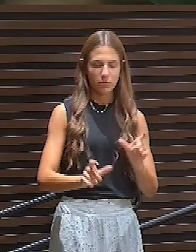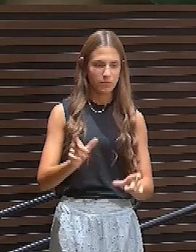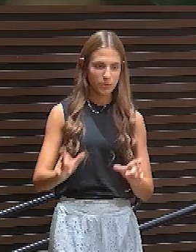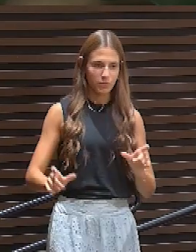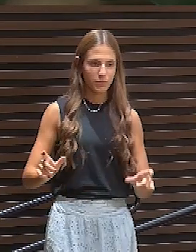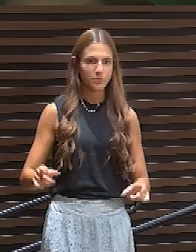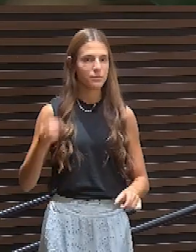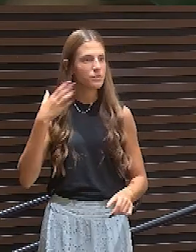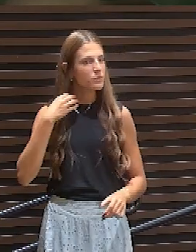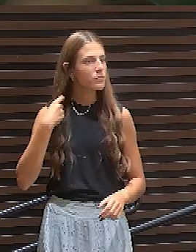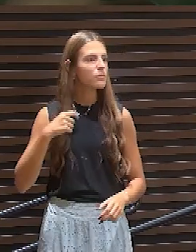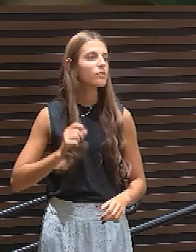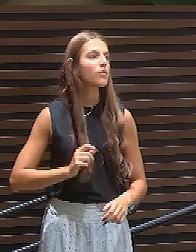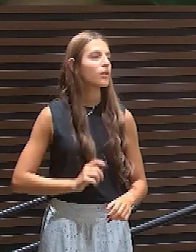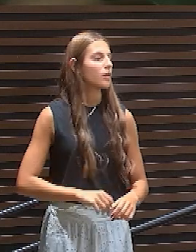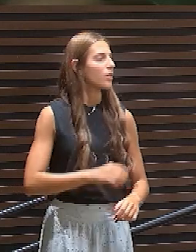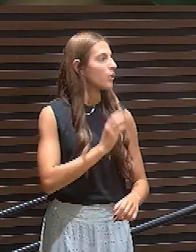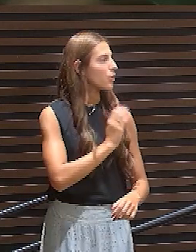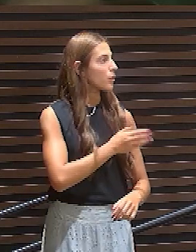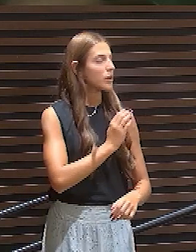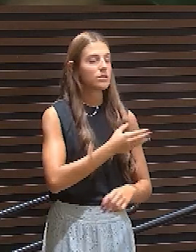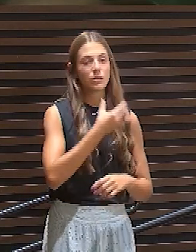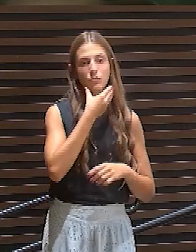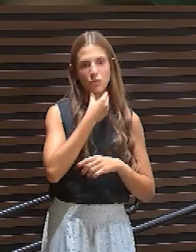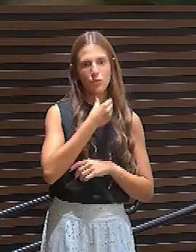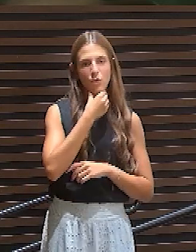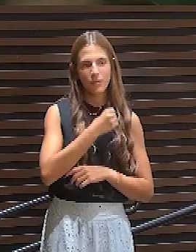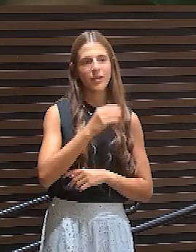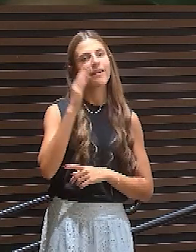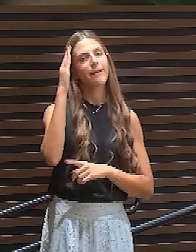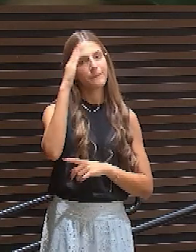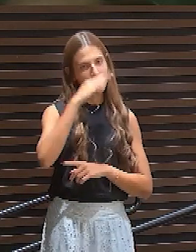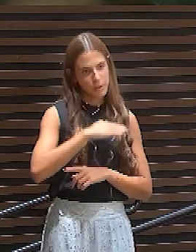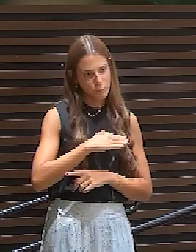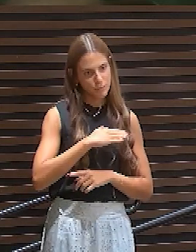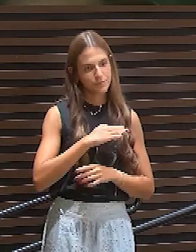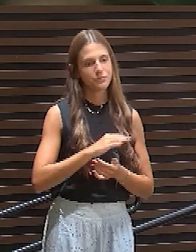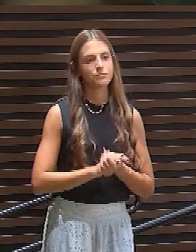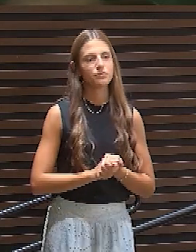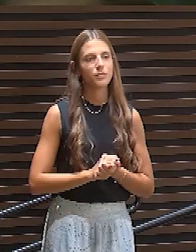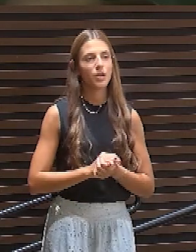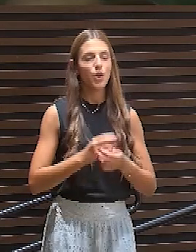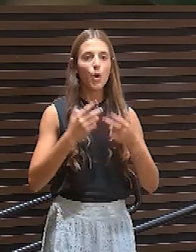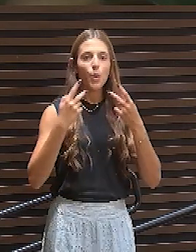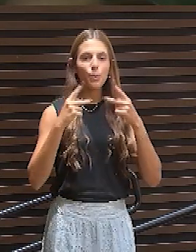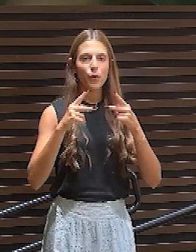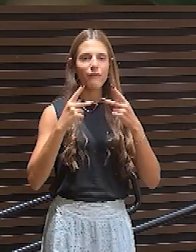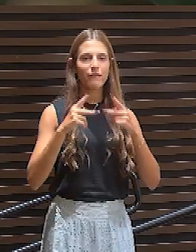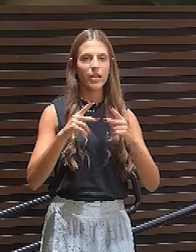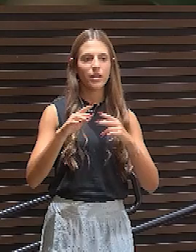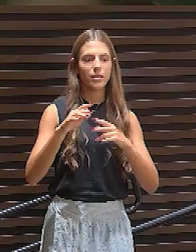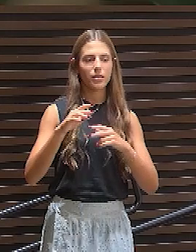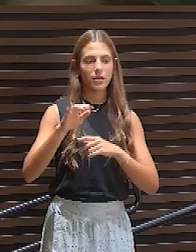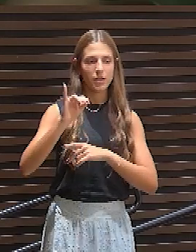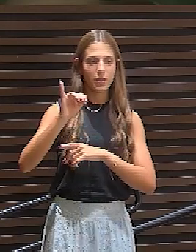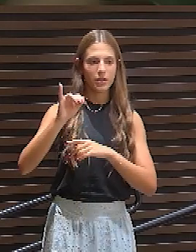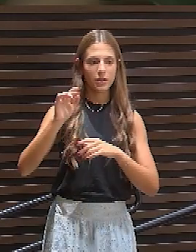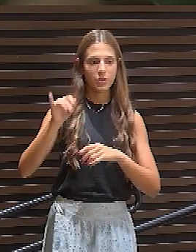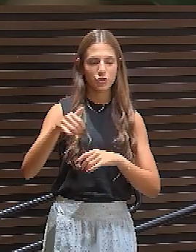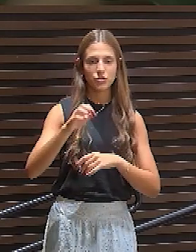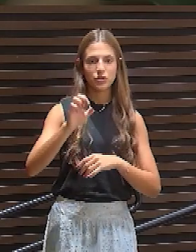O coração do homem é mau. O profeta Jeremias diz que